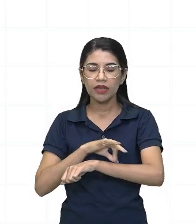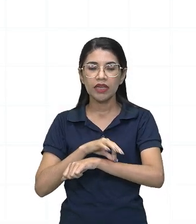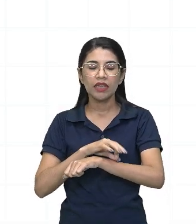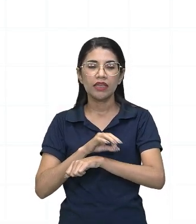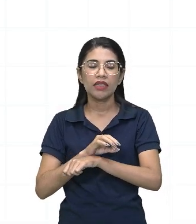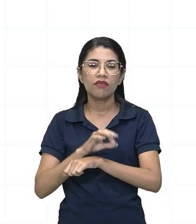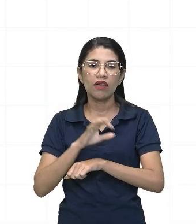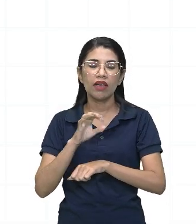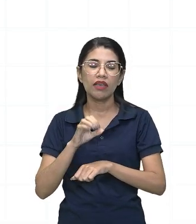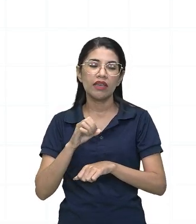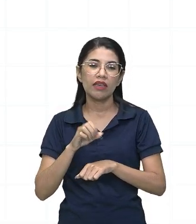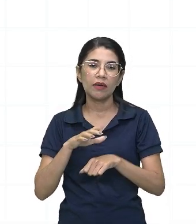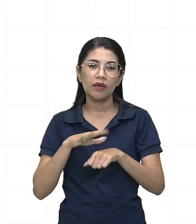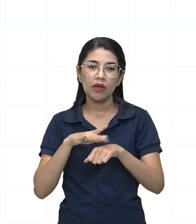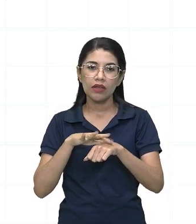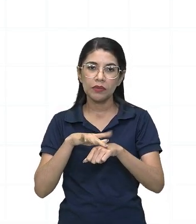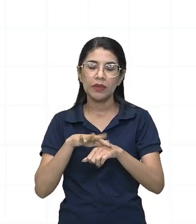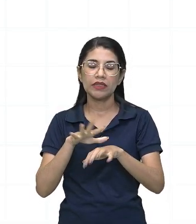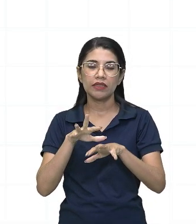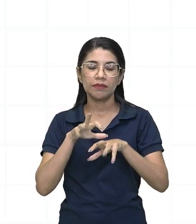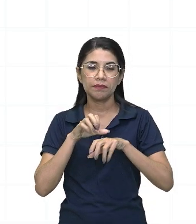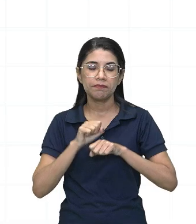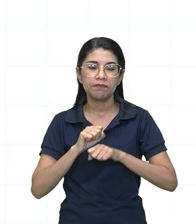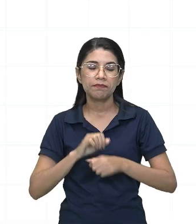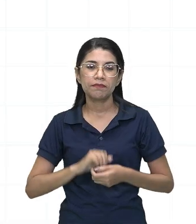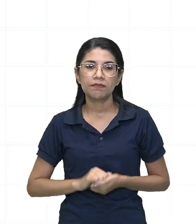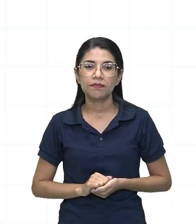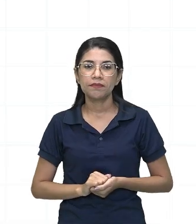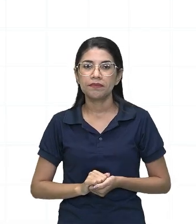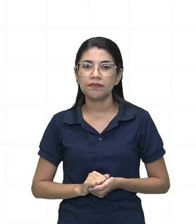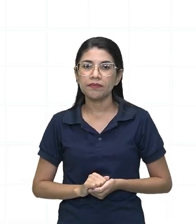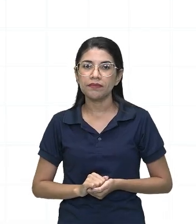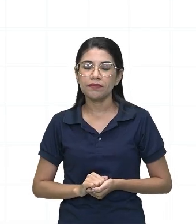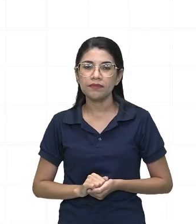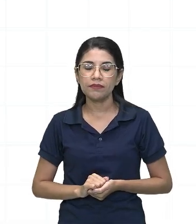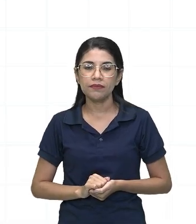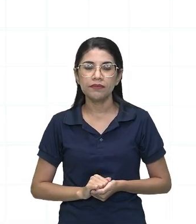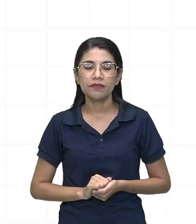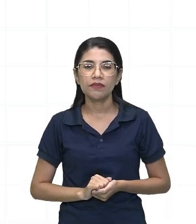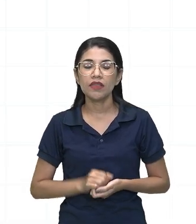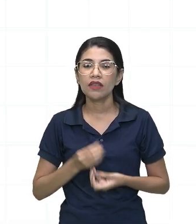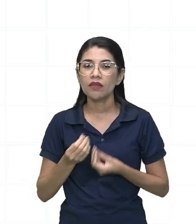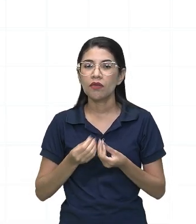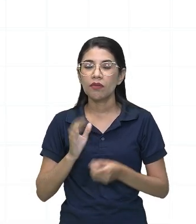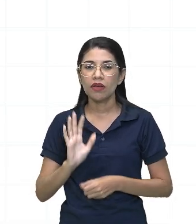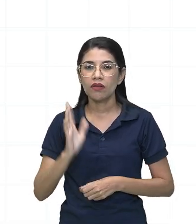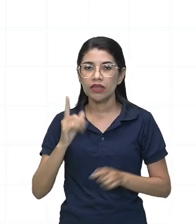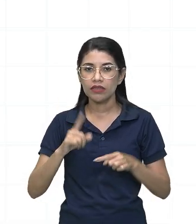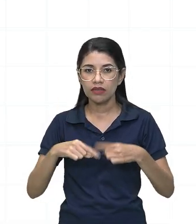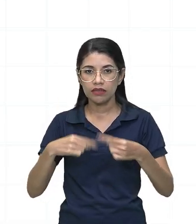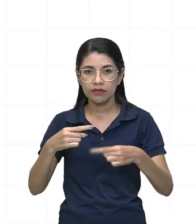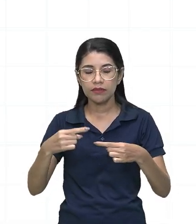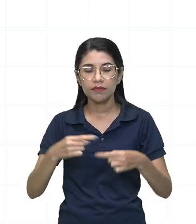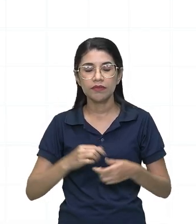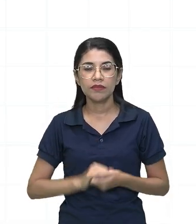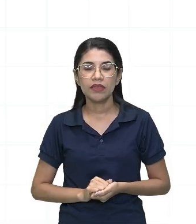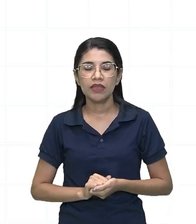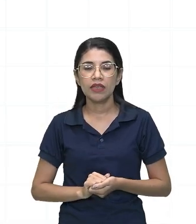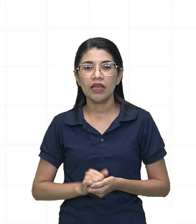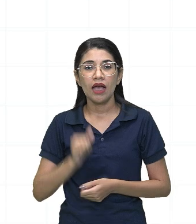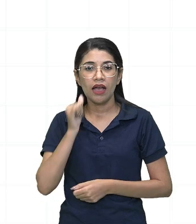que vão participar aí do ciclo dessa doença. A transmissão acontece quando uma